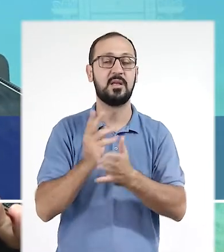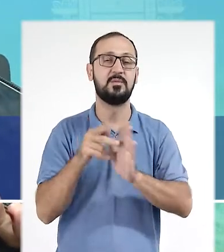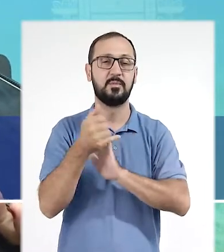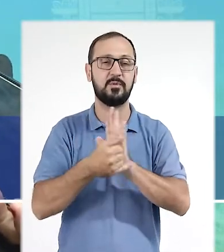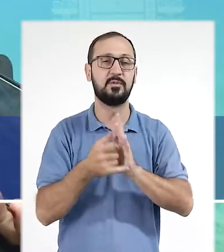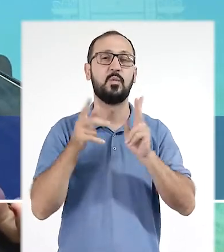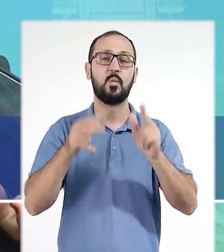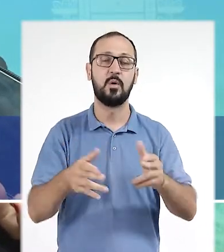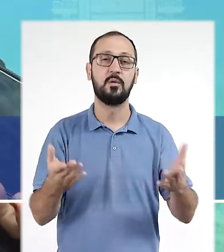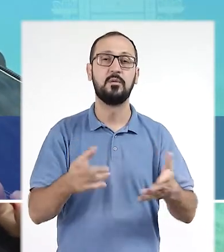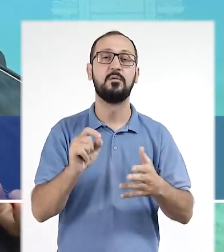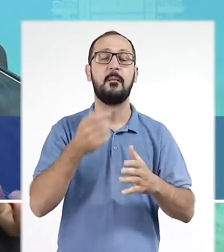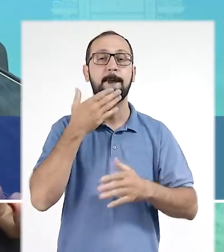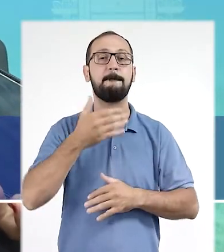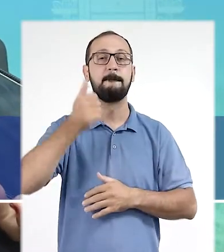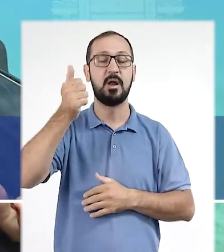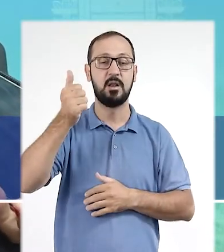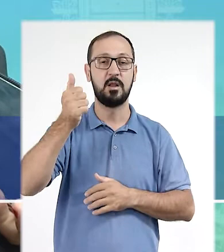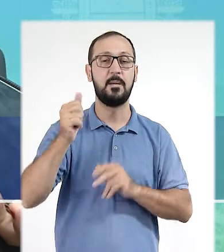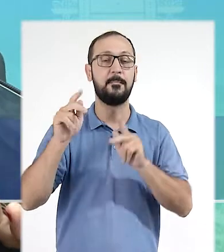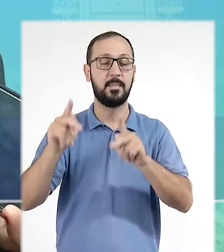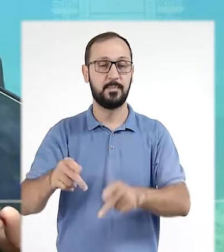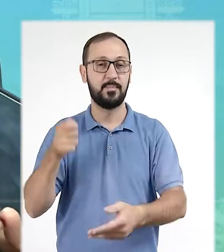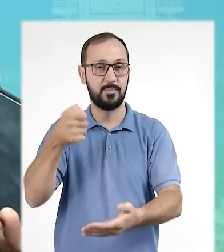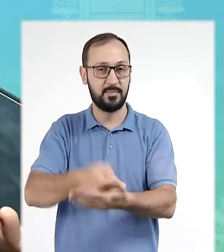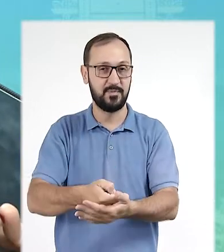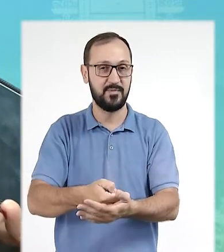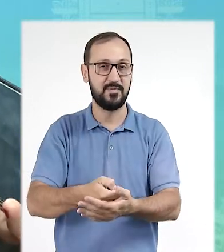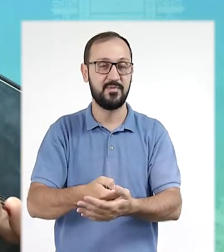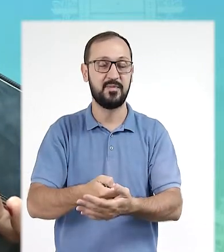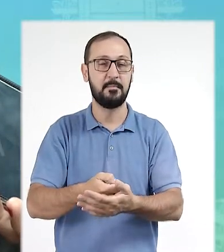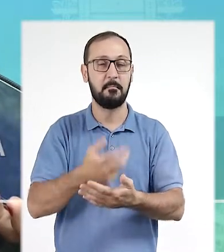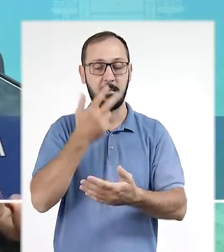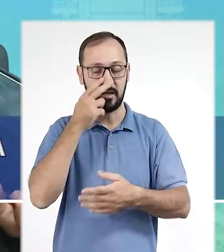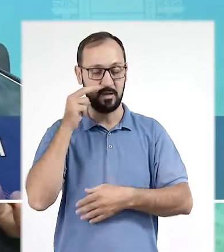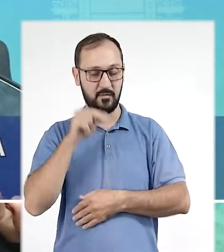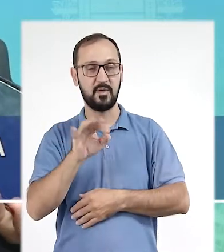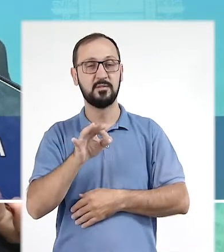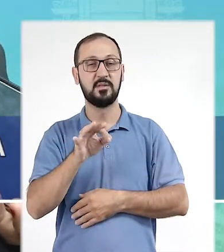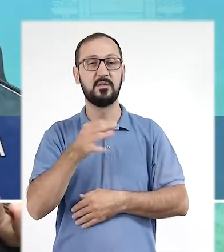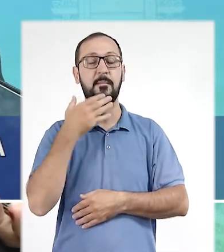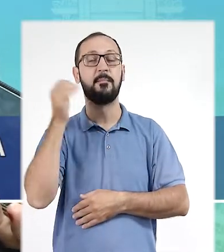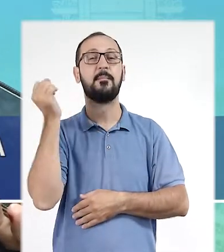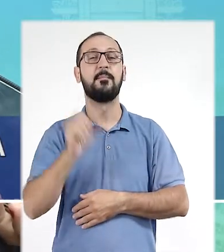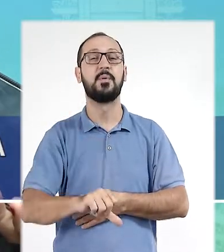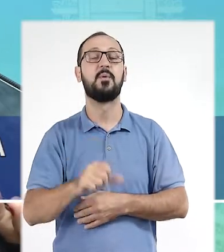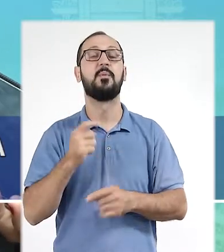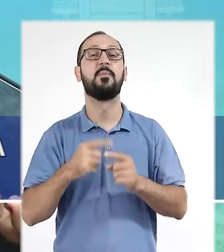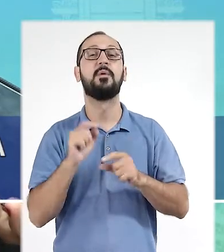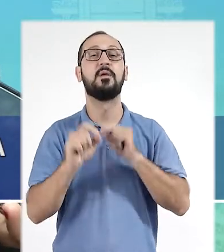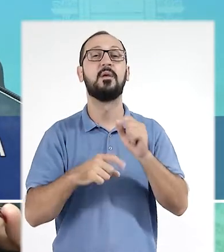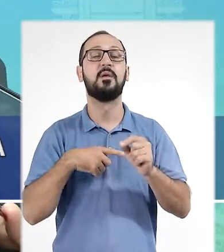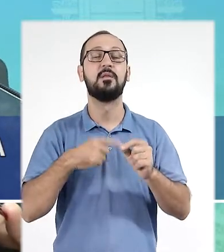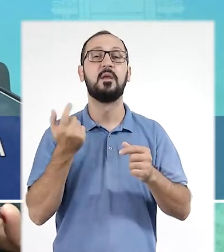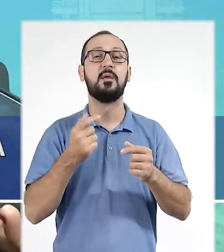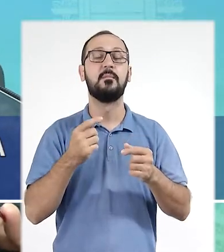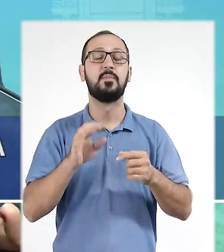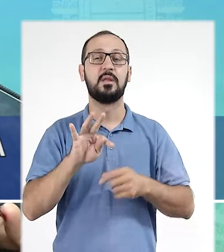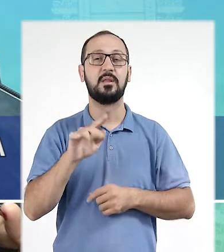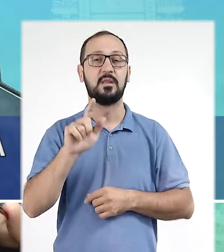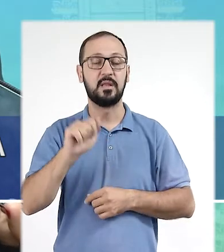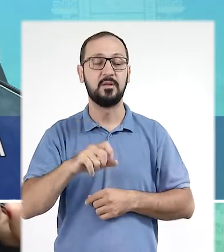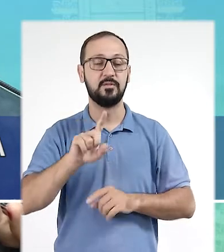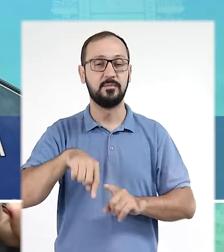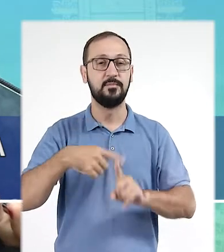está e, ao invés de melhorar a situação para o contribuinte, eu entendo que está piorando porque existe um aumento de